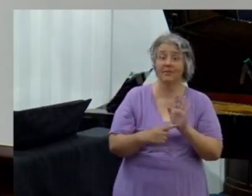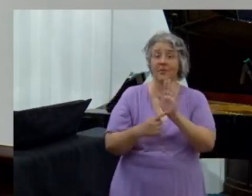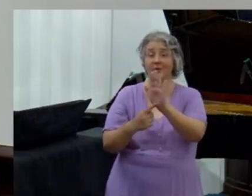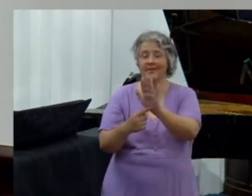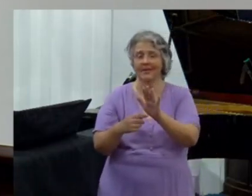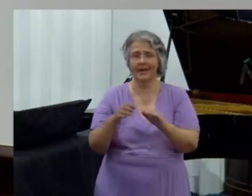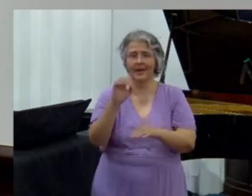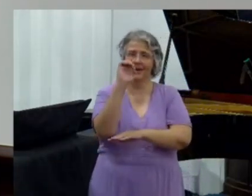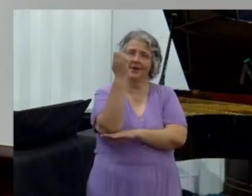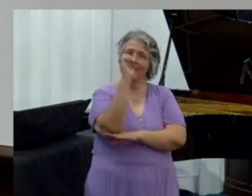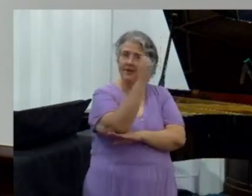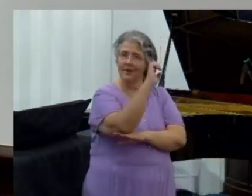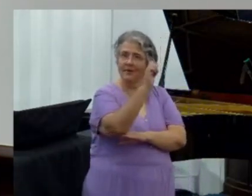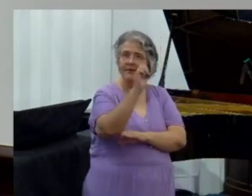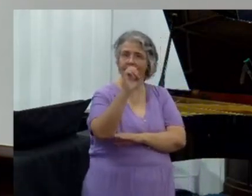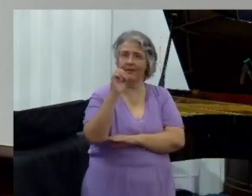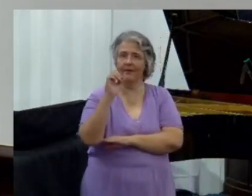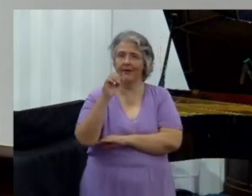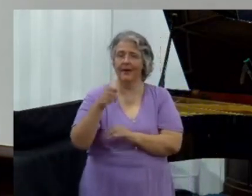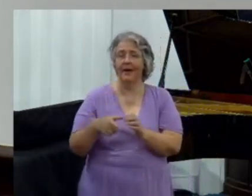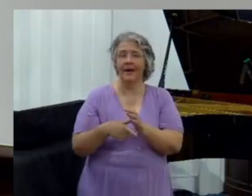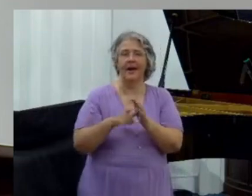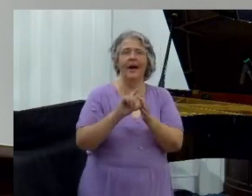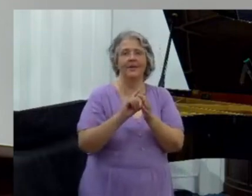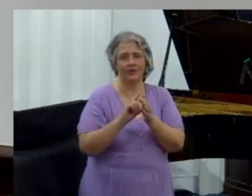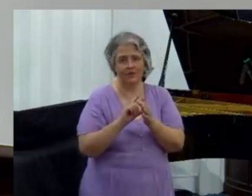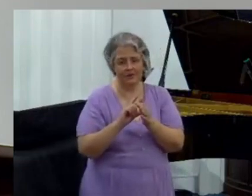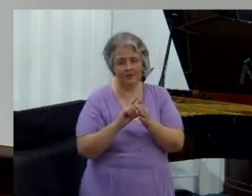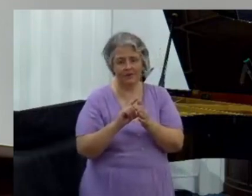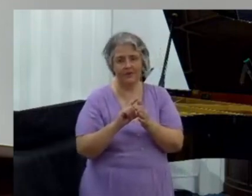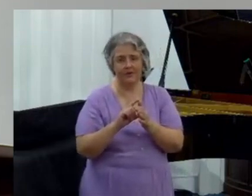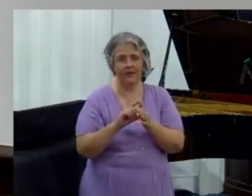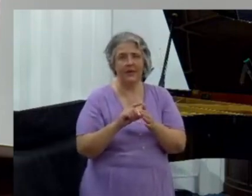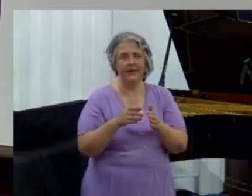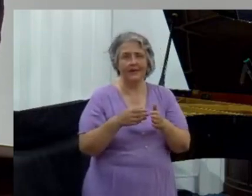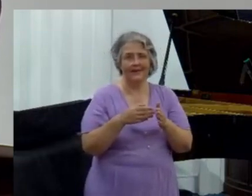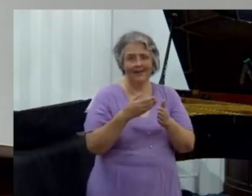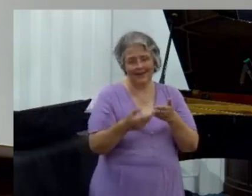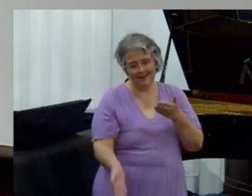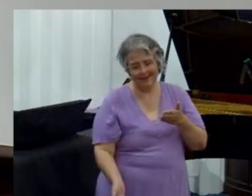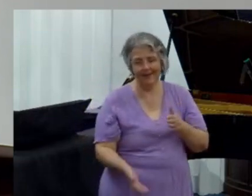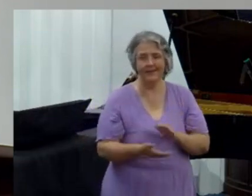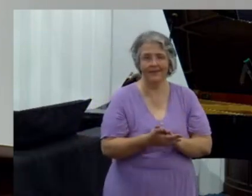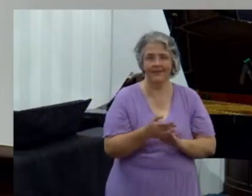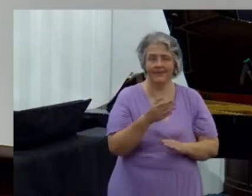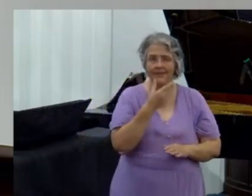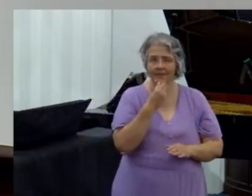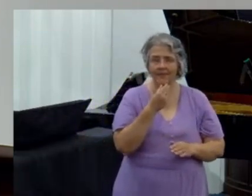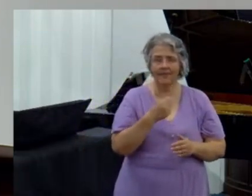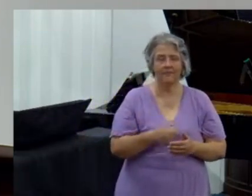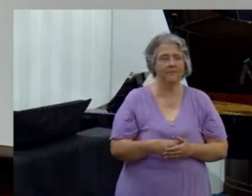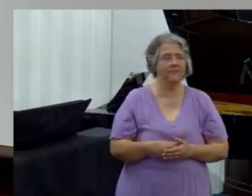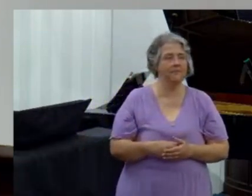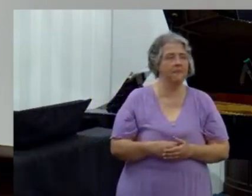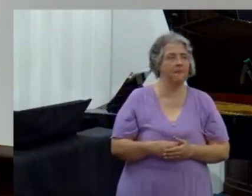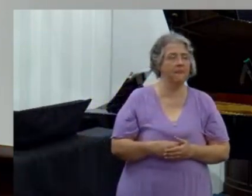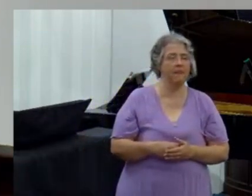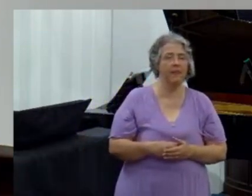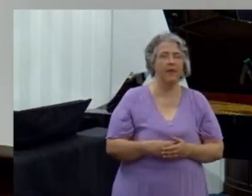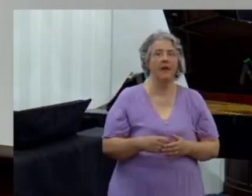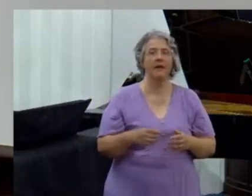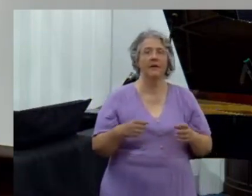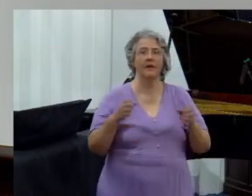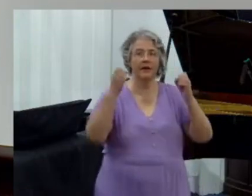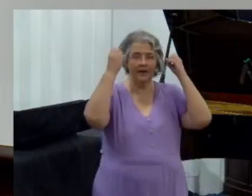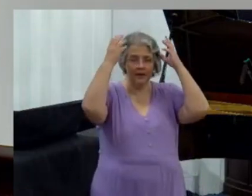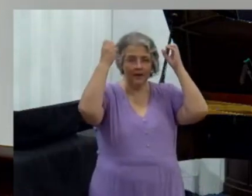Éden, lembrando o estado anterior da queda. Assim também acontece com o tabernáculo erguido sob a liderança de Moisés, que